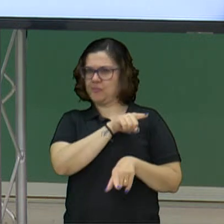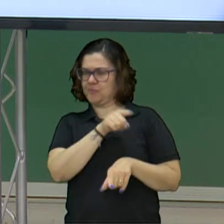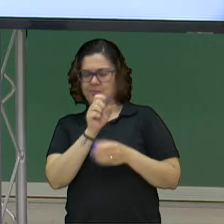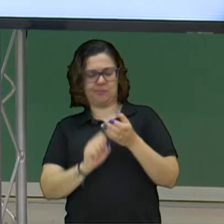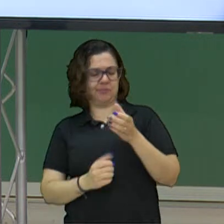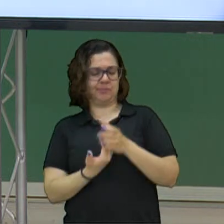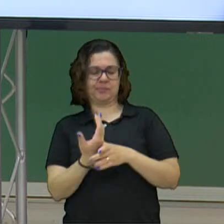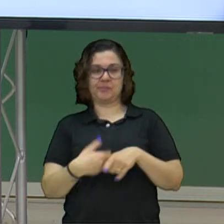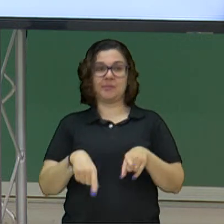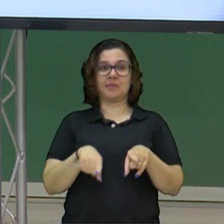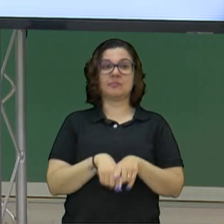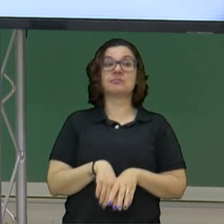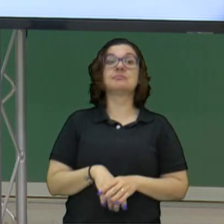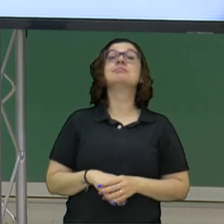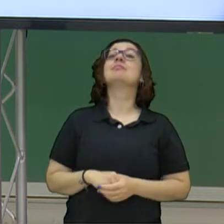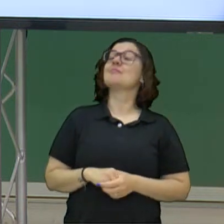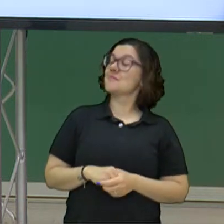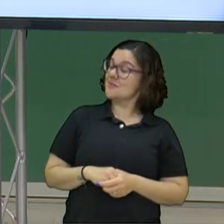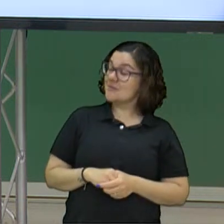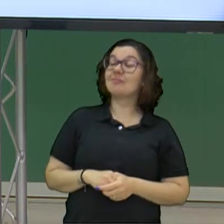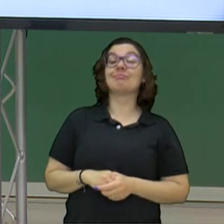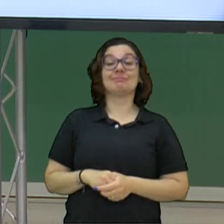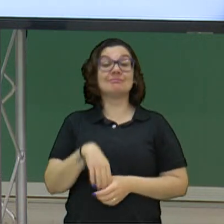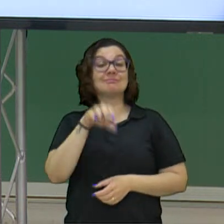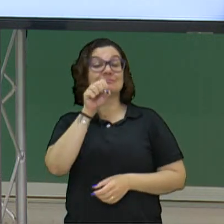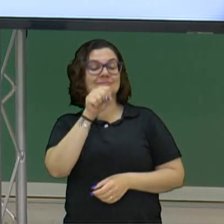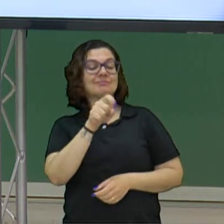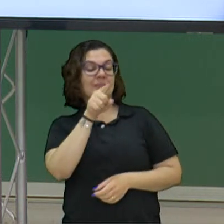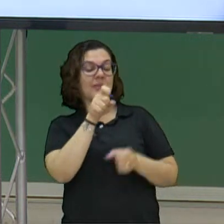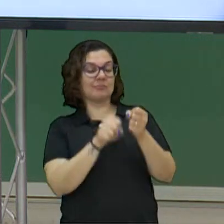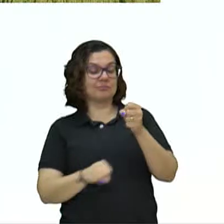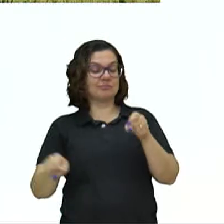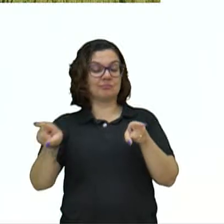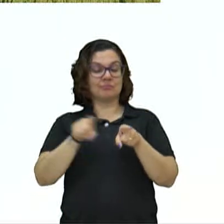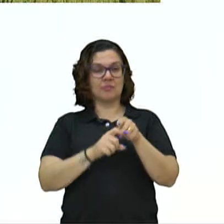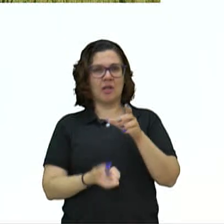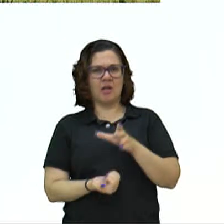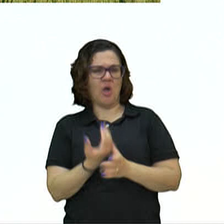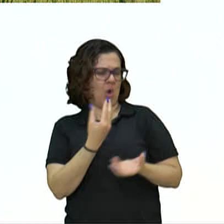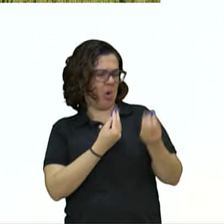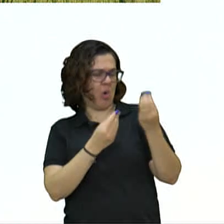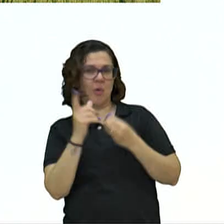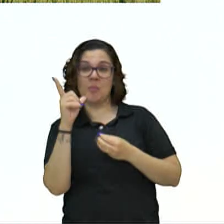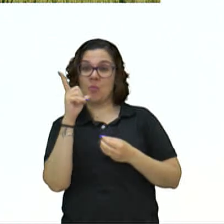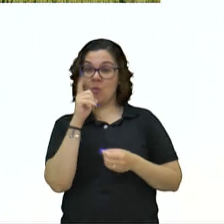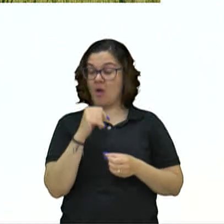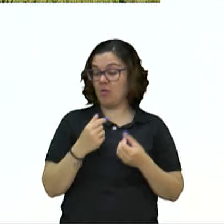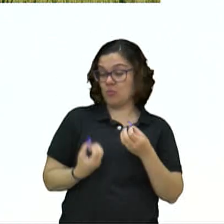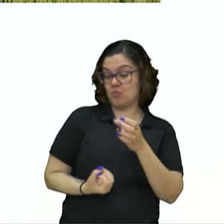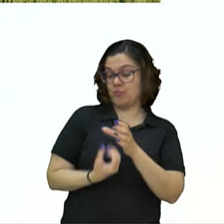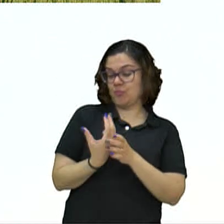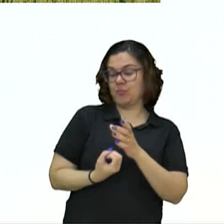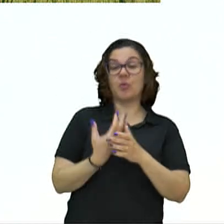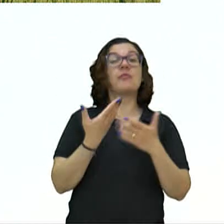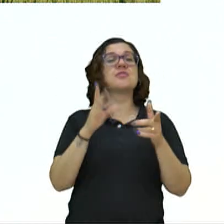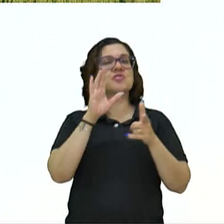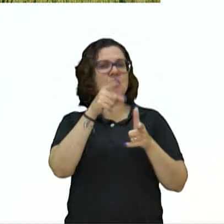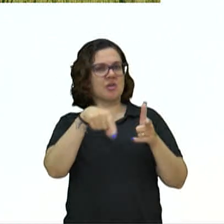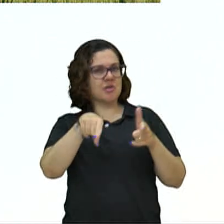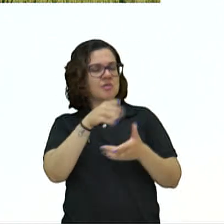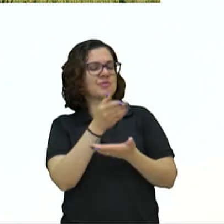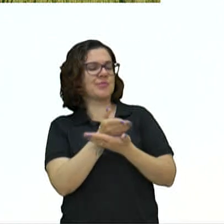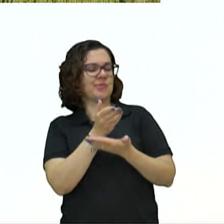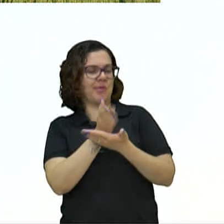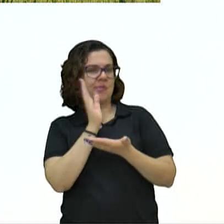renovável resposta correta renovável como a água se renova através do ciclo da água que você já aprenderam na